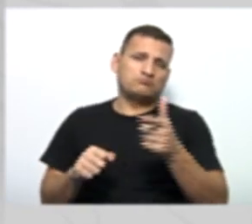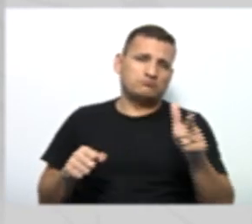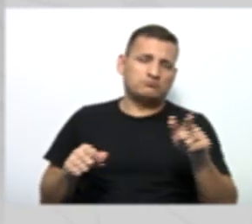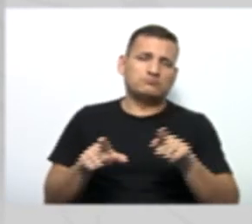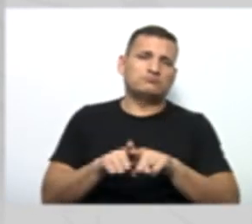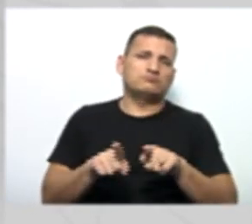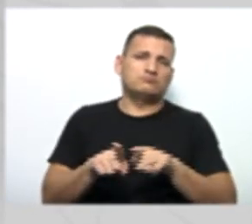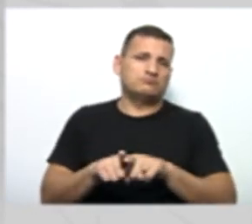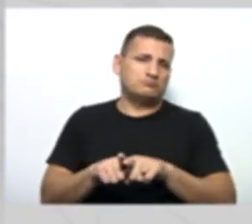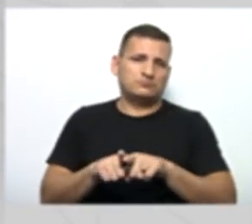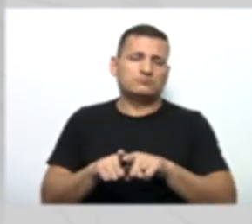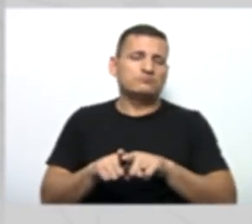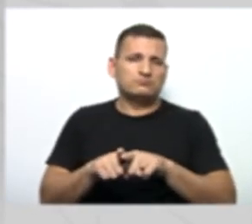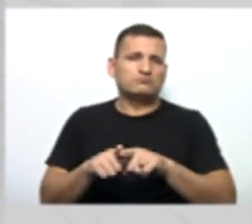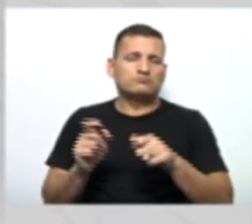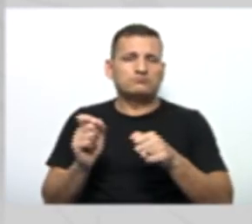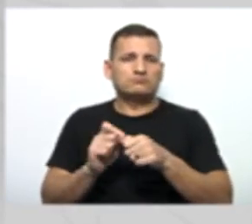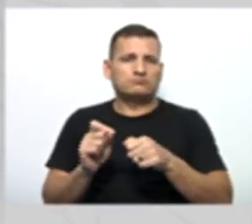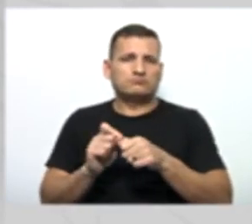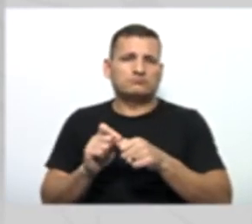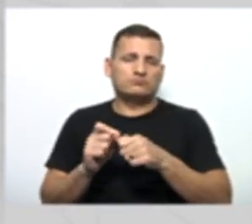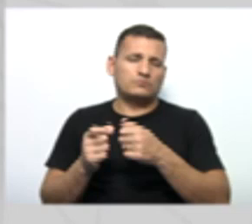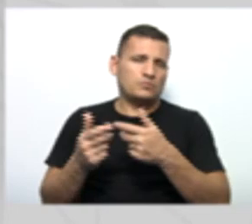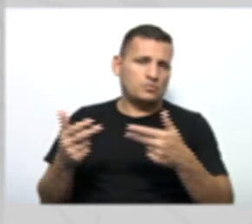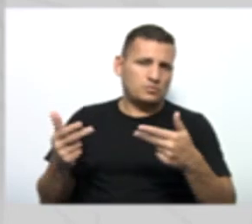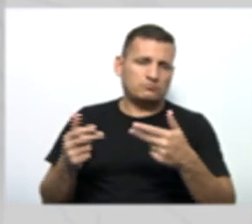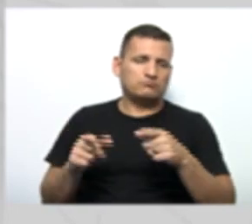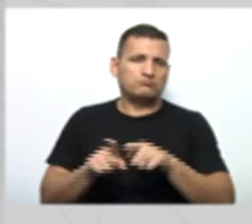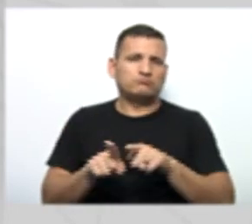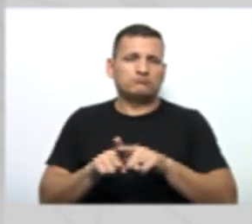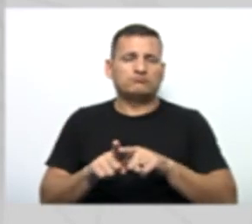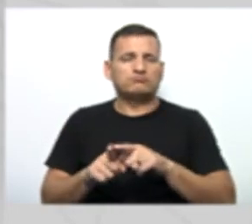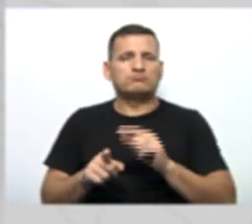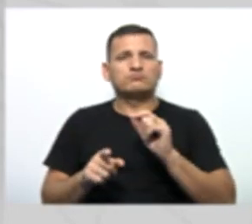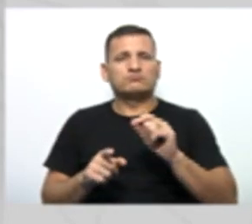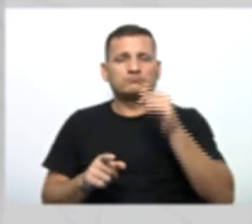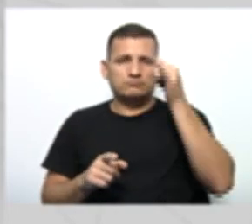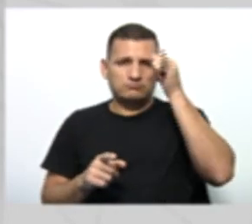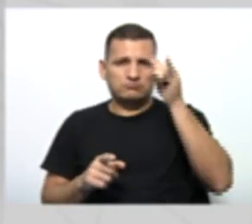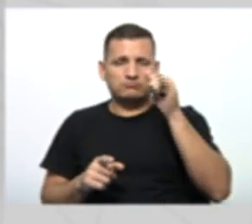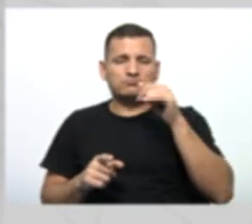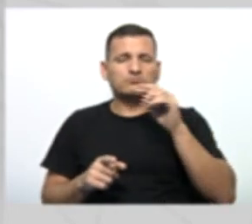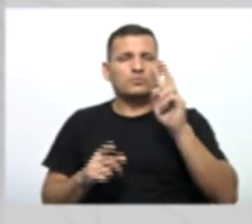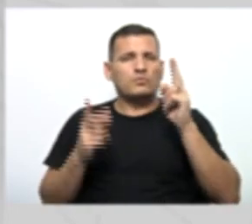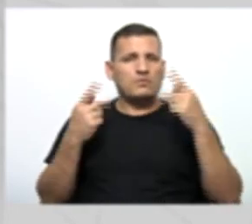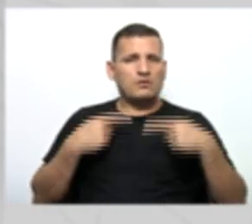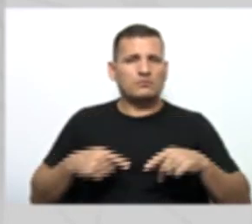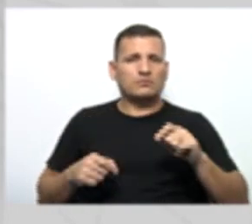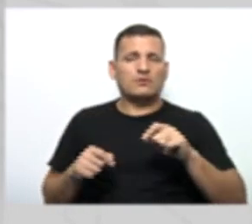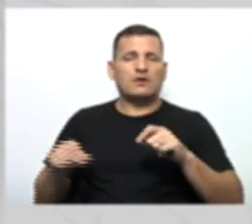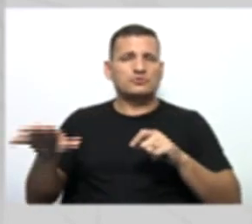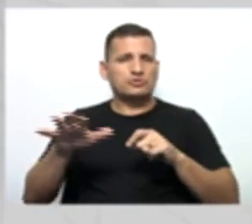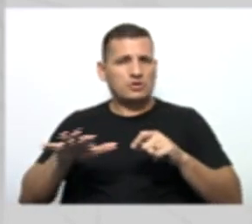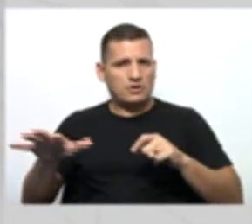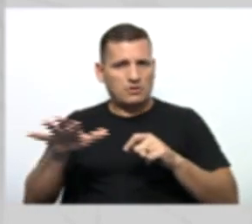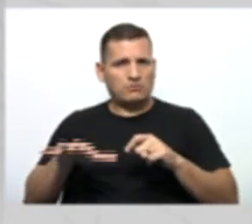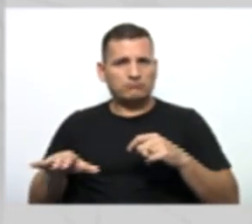vamos ver logo adiante, que impedem que o homem haja sobre uma região específica, ou